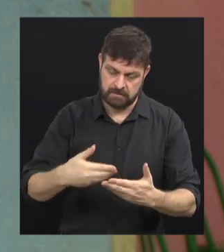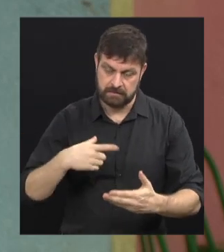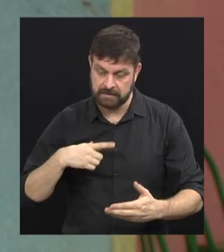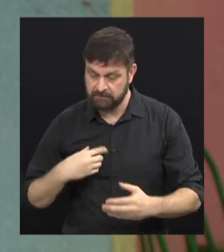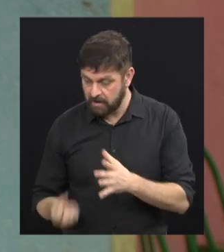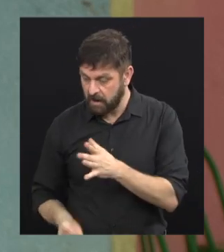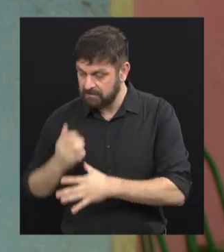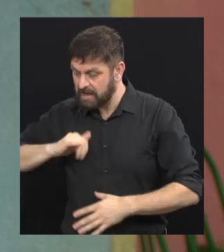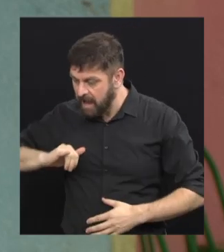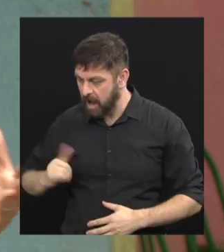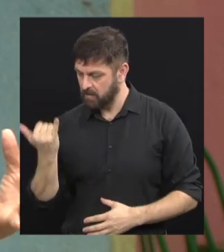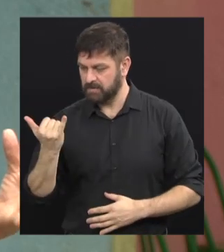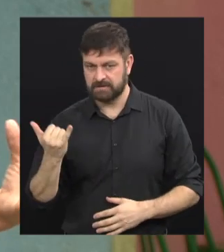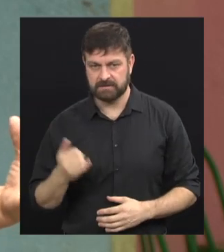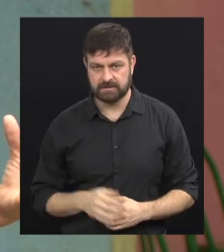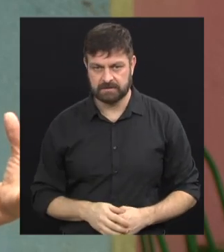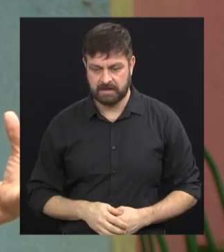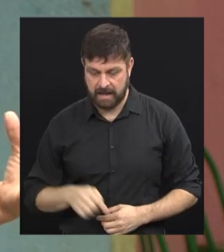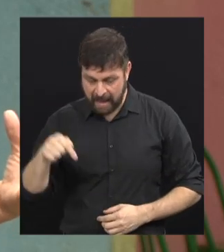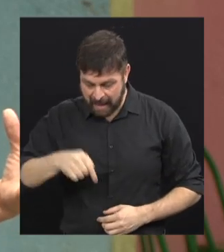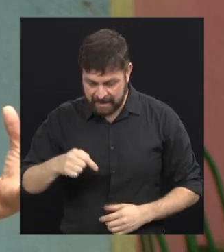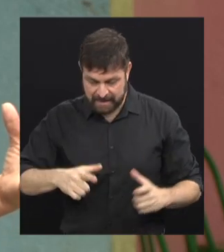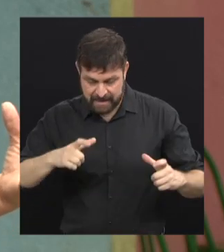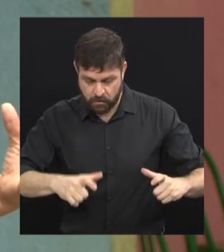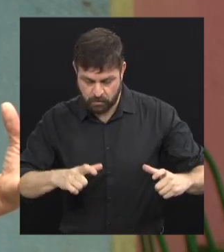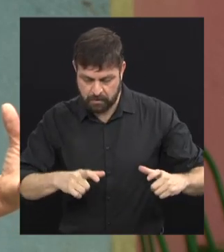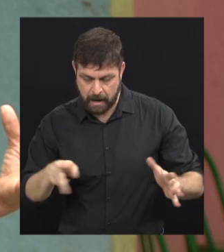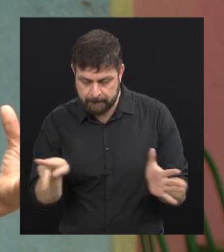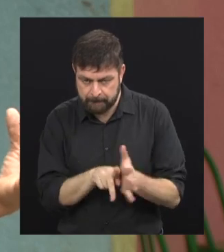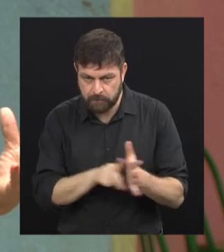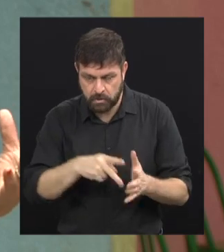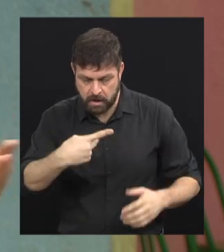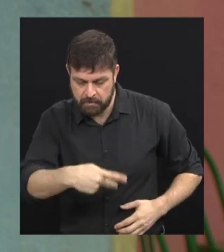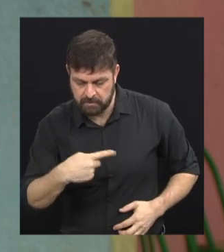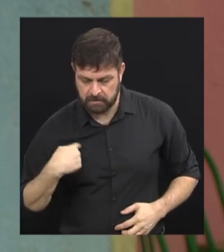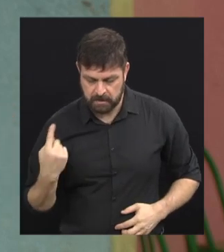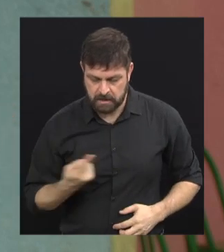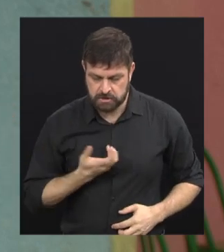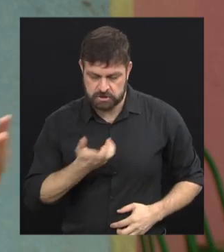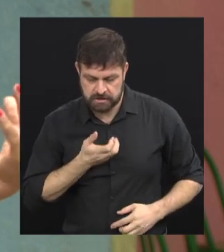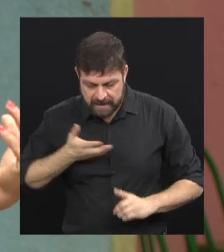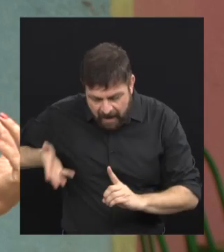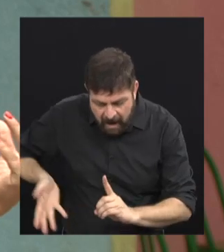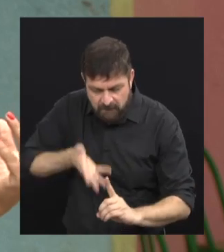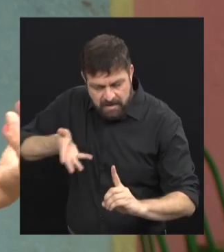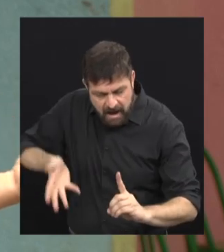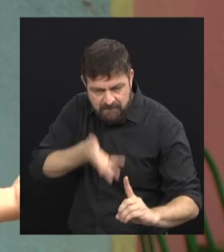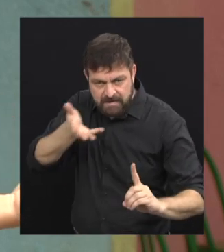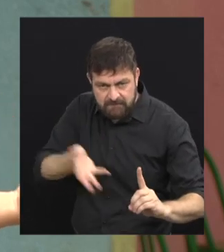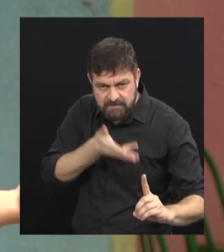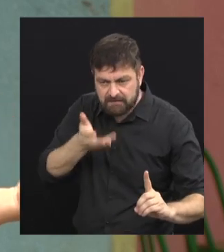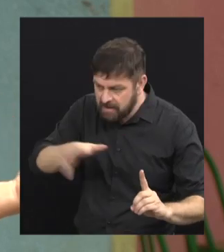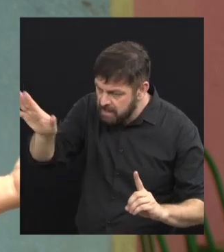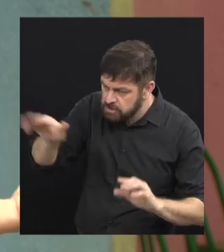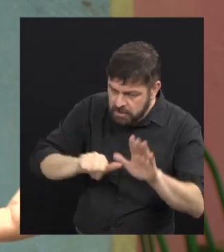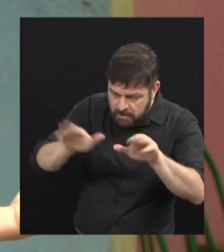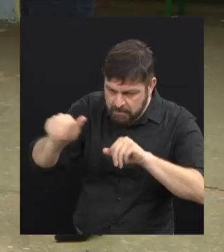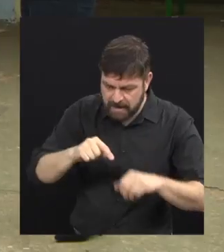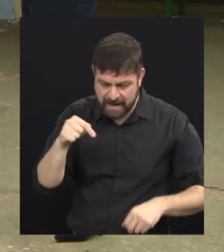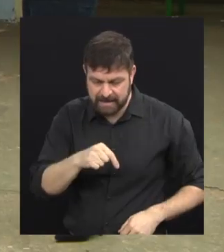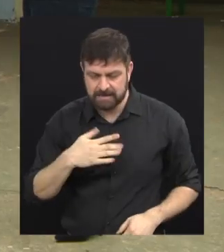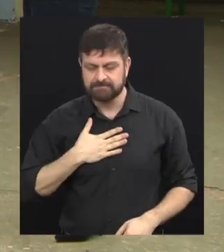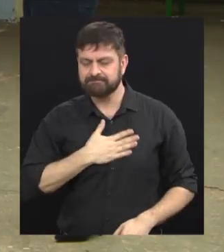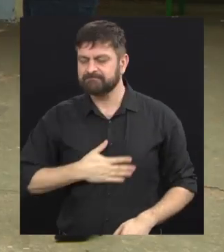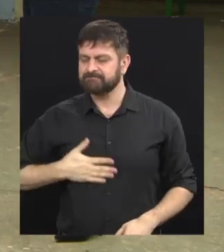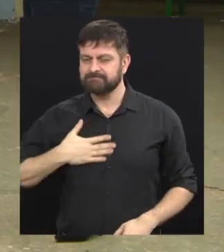oportunidades. Então aqui a gente procura dar motivos para que elas venham e se sintam bem